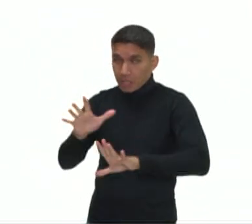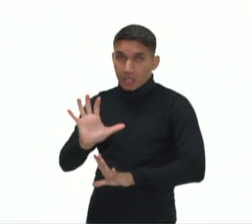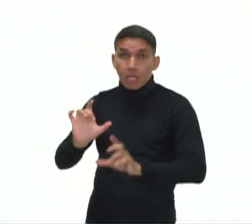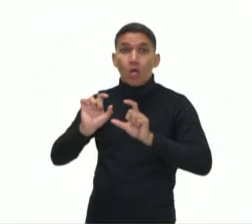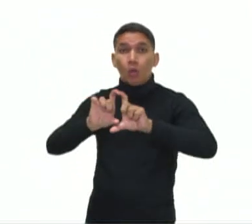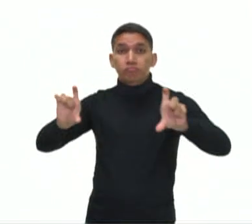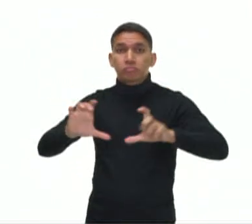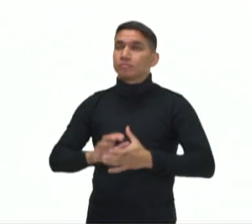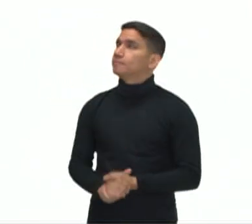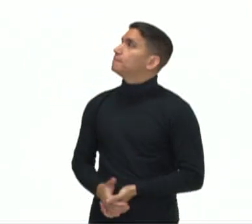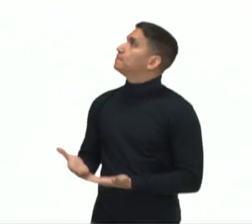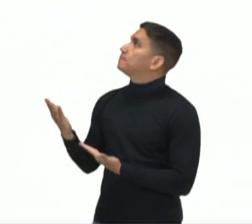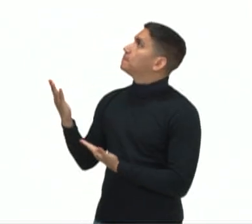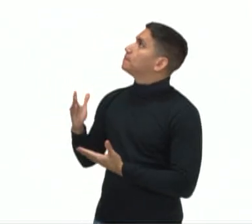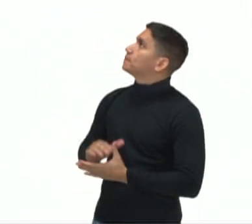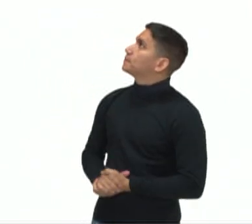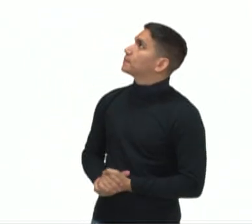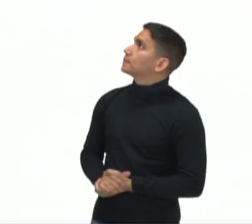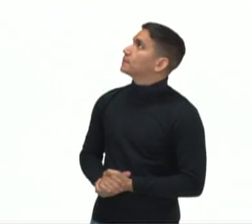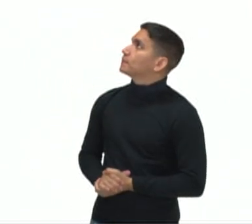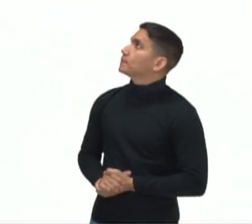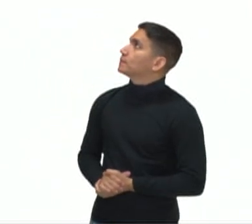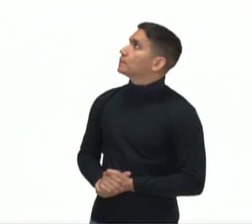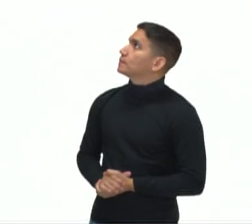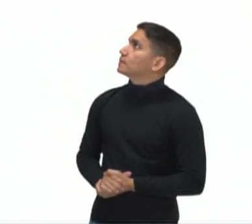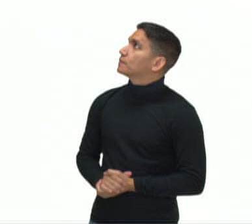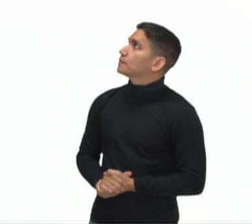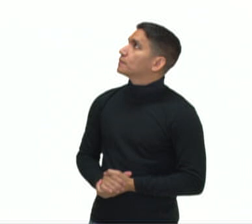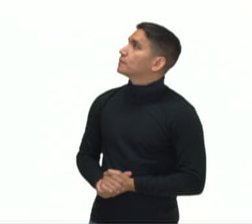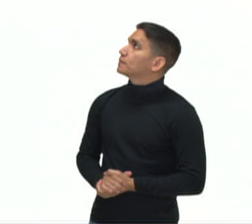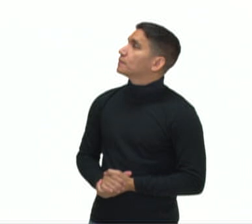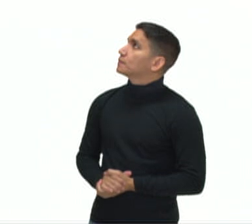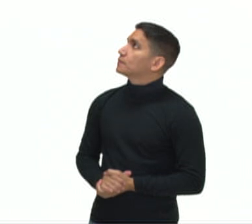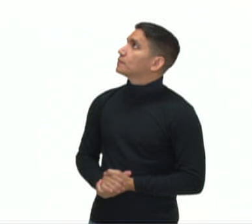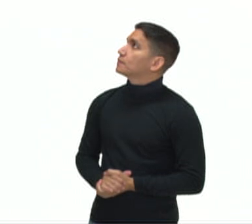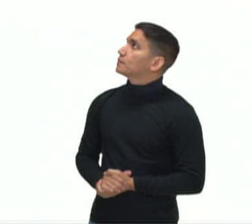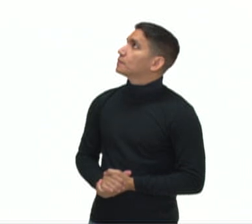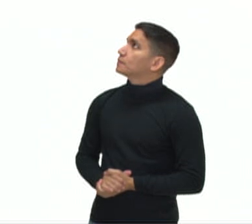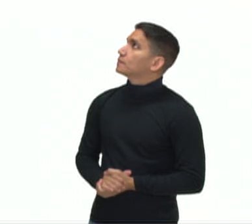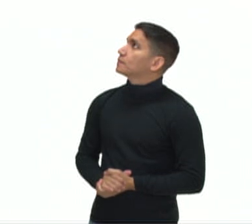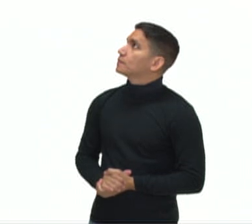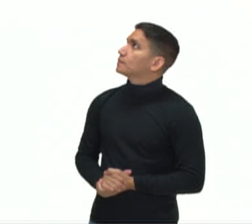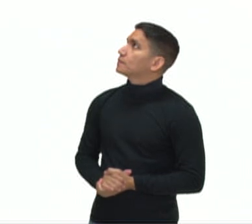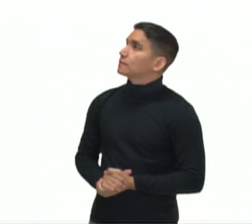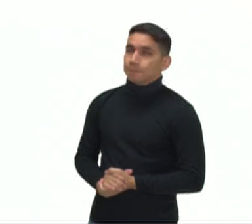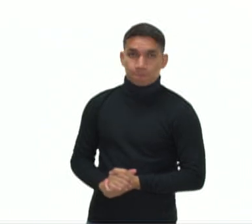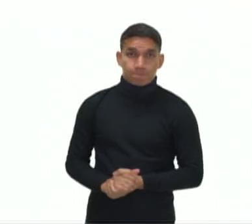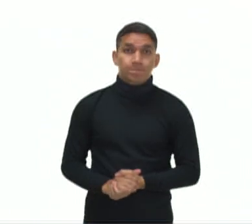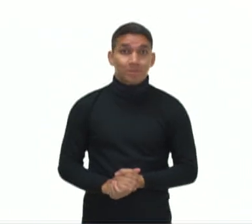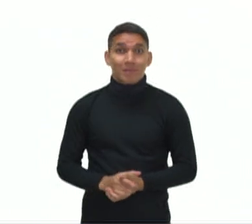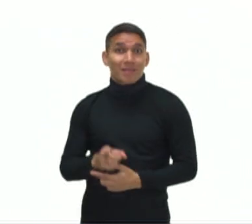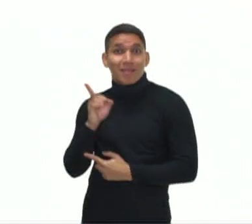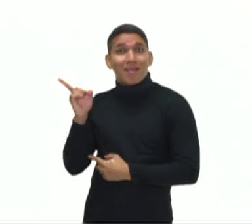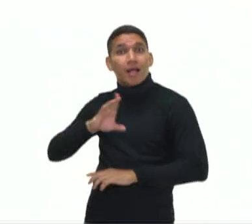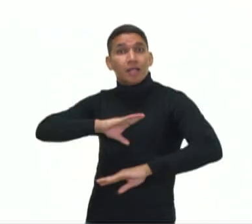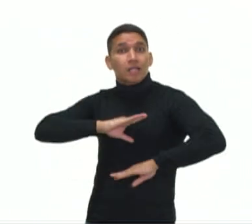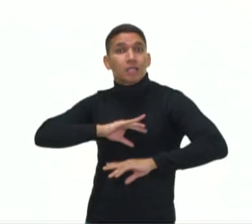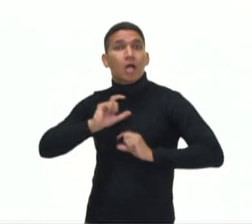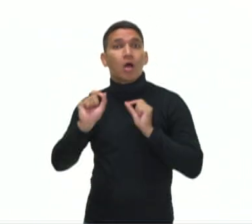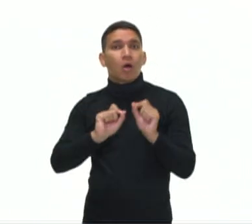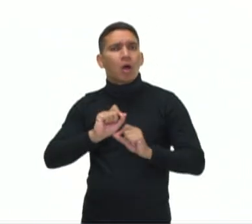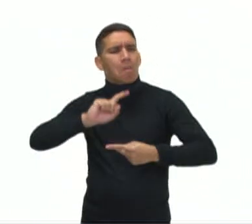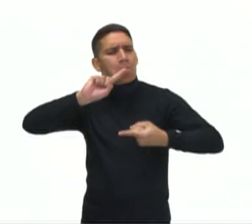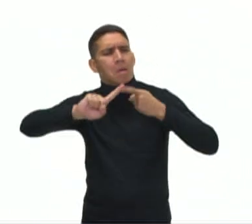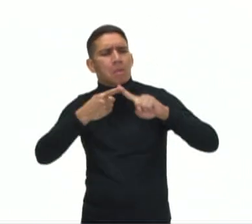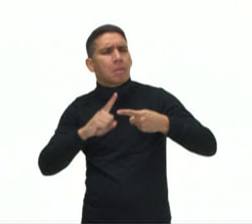por C igual X ao quadrado menos 80X mais 3.000. Nessas condições,